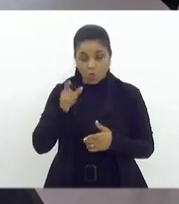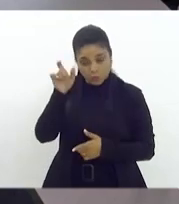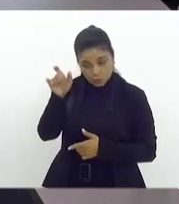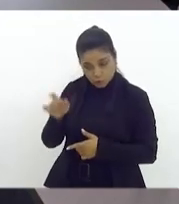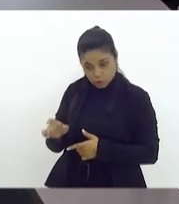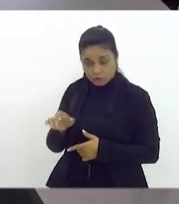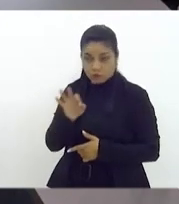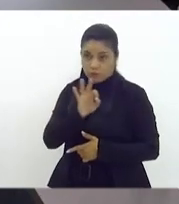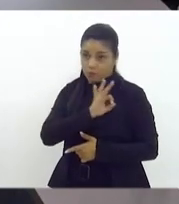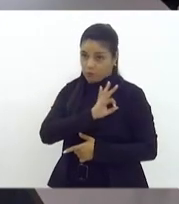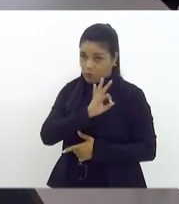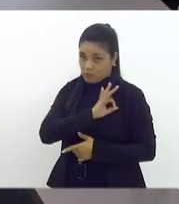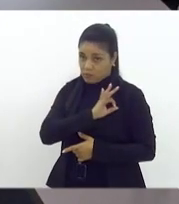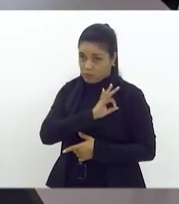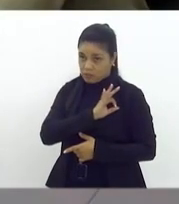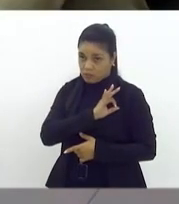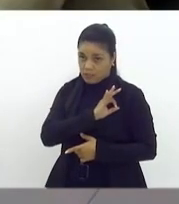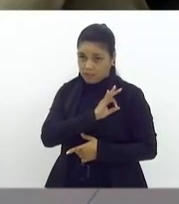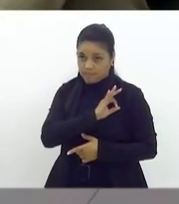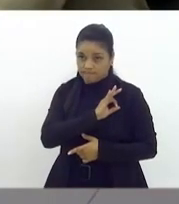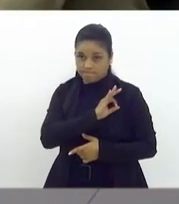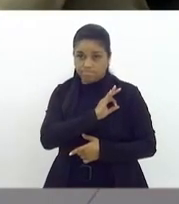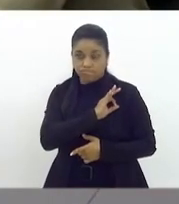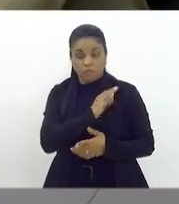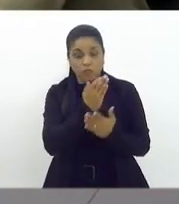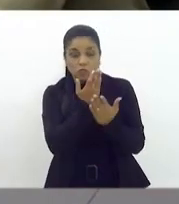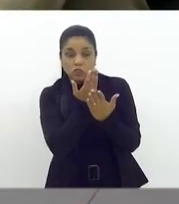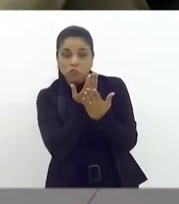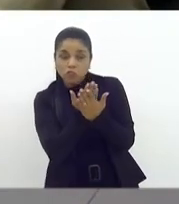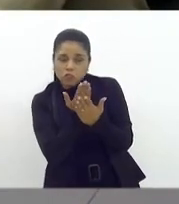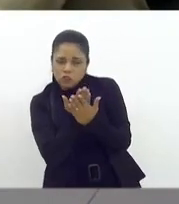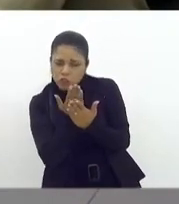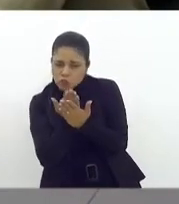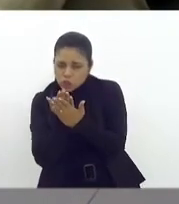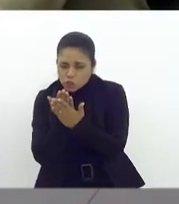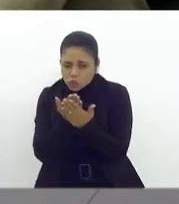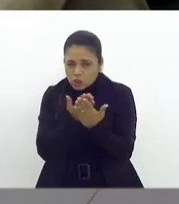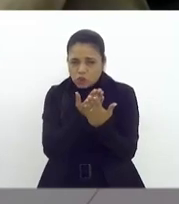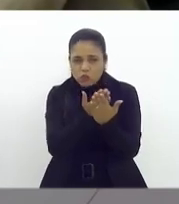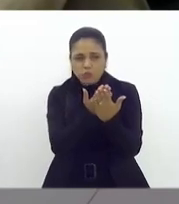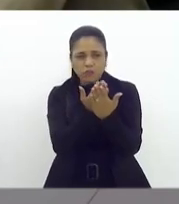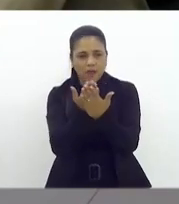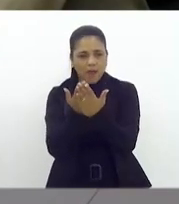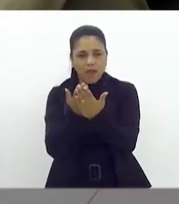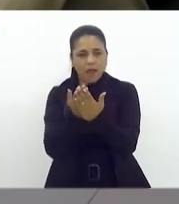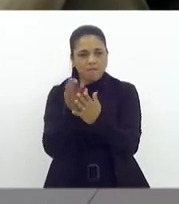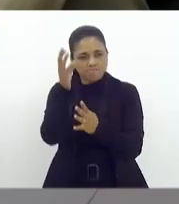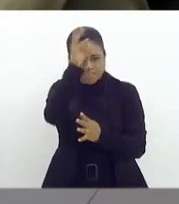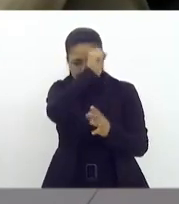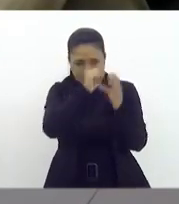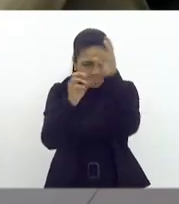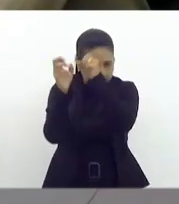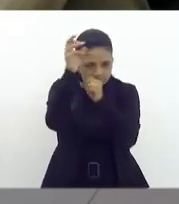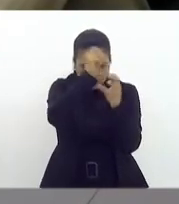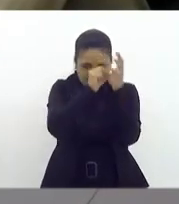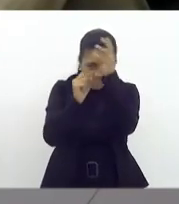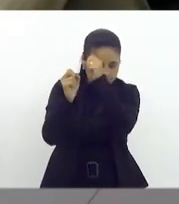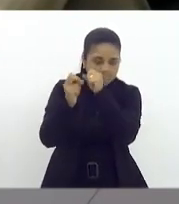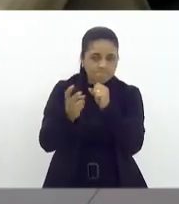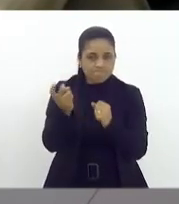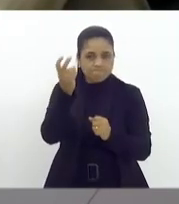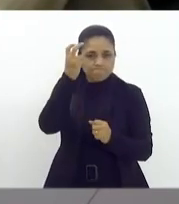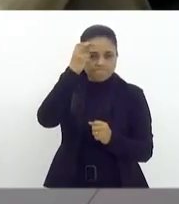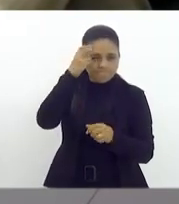indivíduo policial correr atrás do prejuízo vamos dizer uma linguagem popular e buscar o seu aprimoramento intelectual